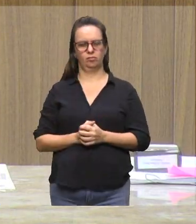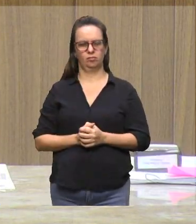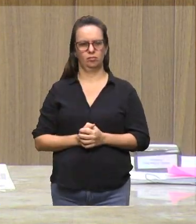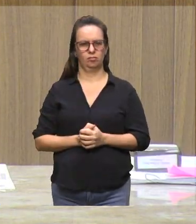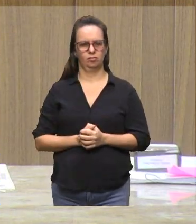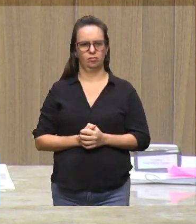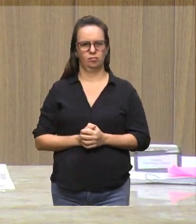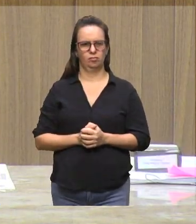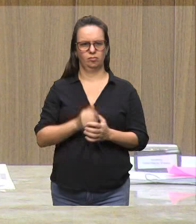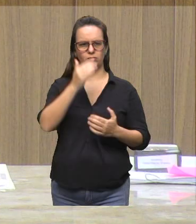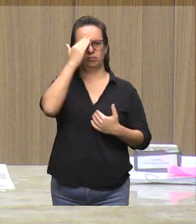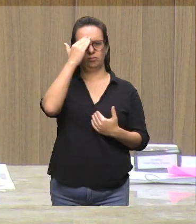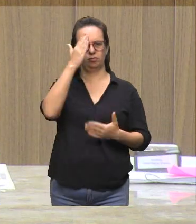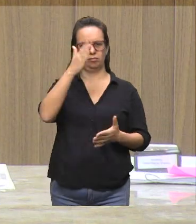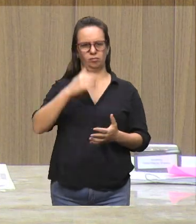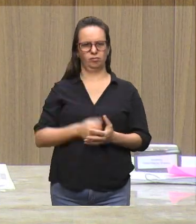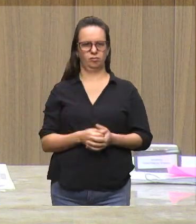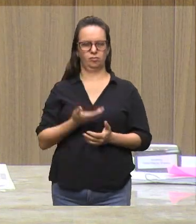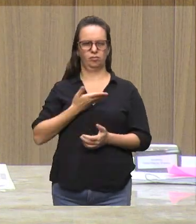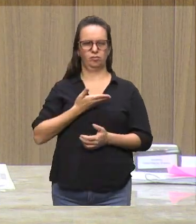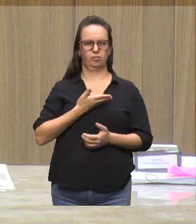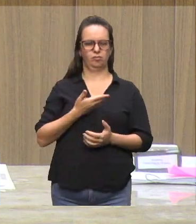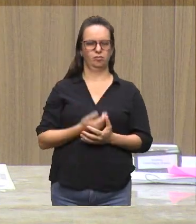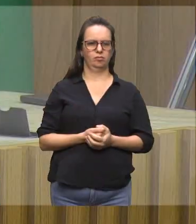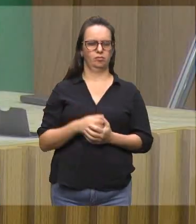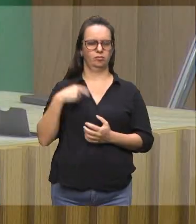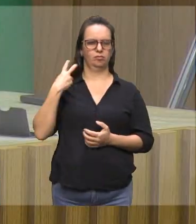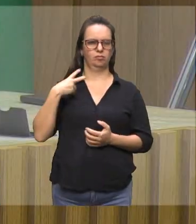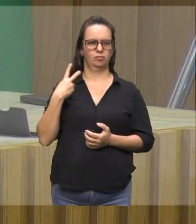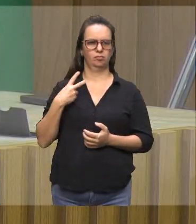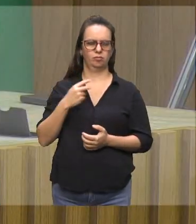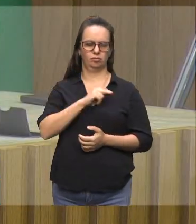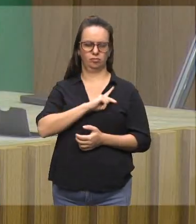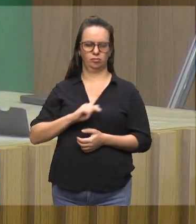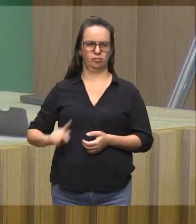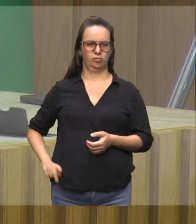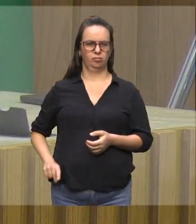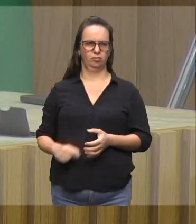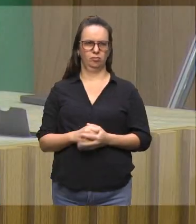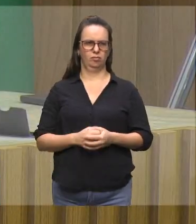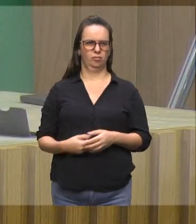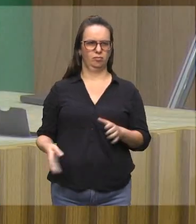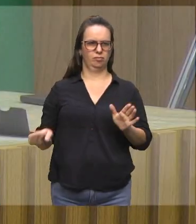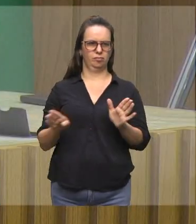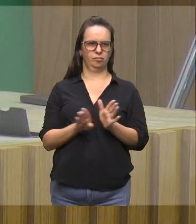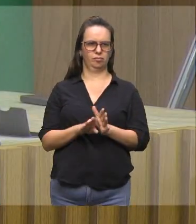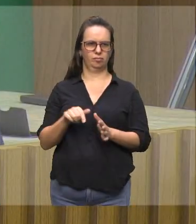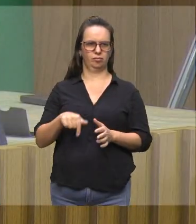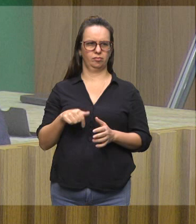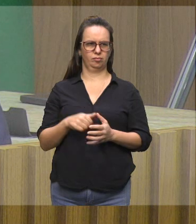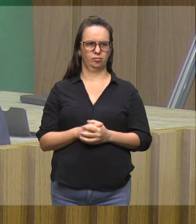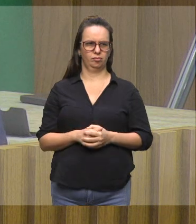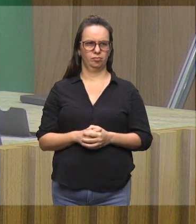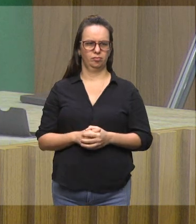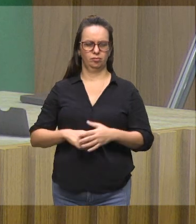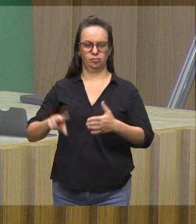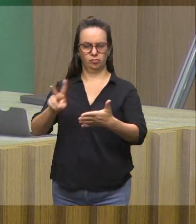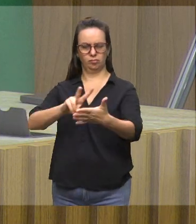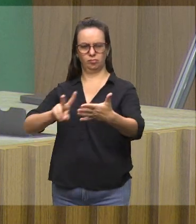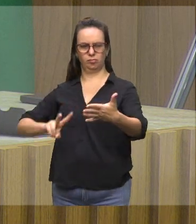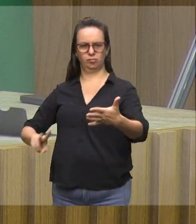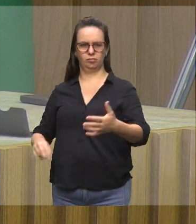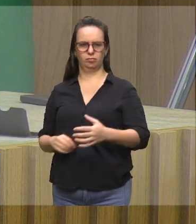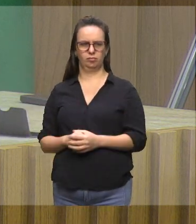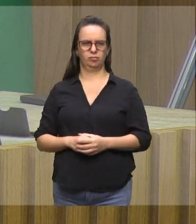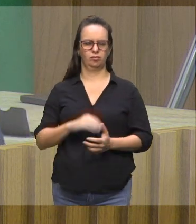Obrigado, senhora presidente. Obrigado, em nome dos colegas. Eu falo aqui enquanto relator da matéria na Comissão de